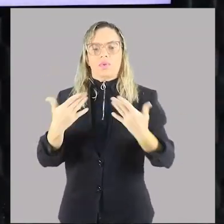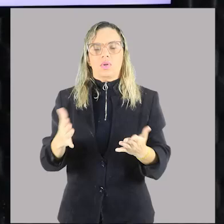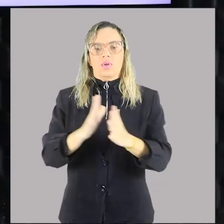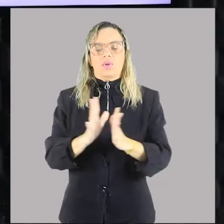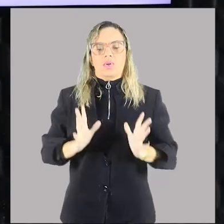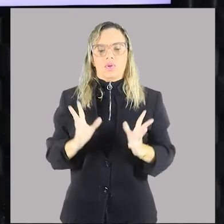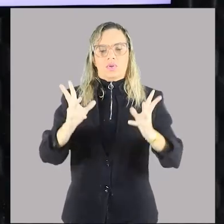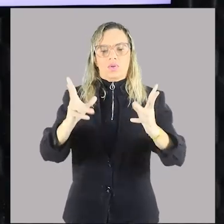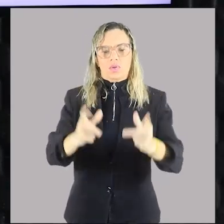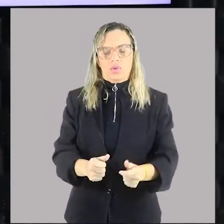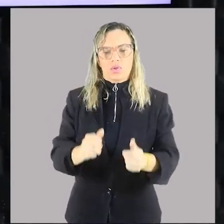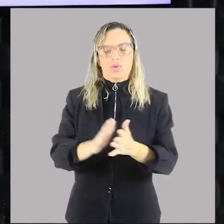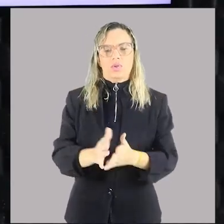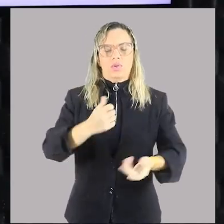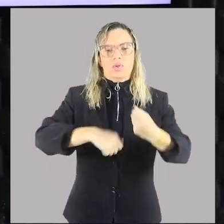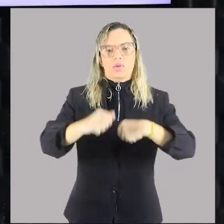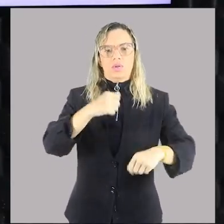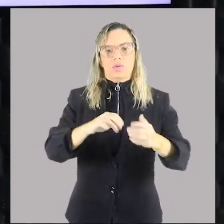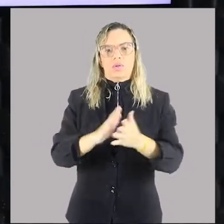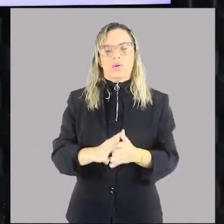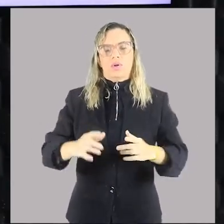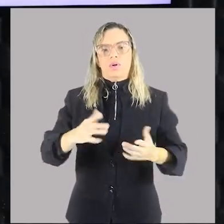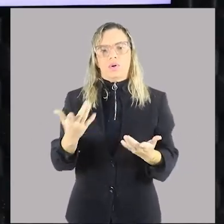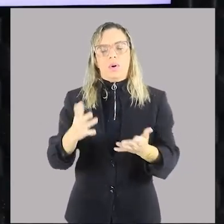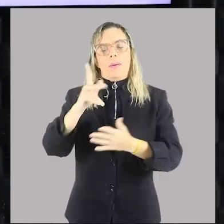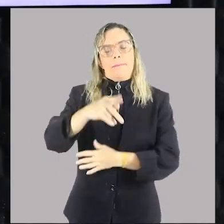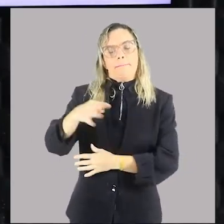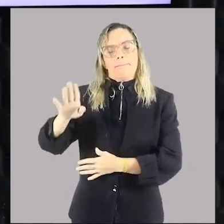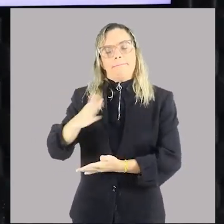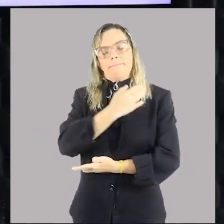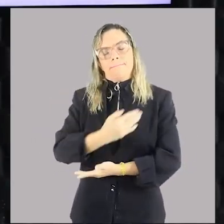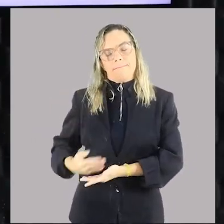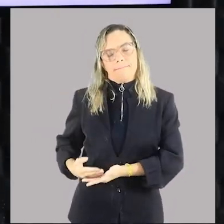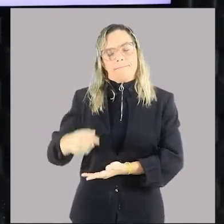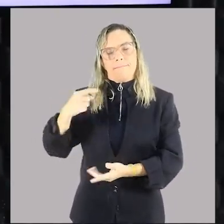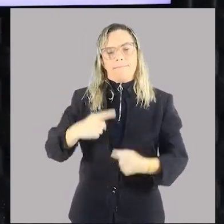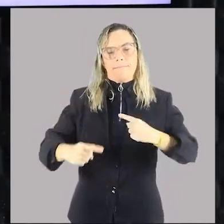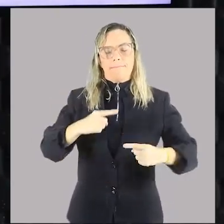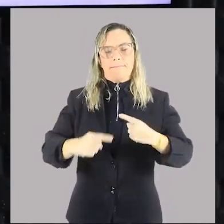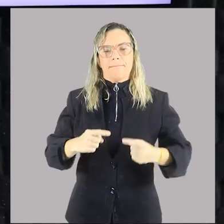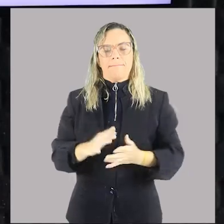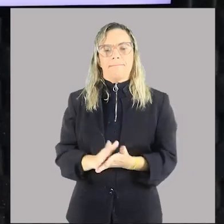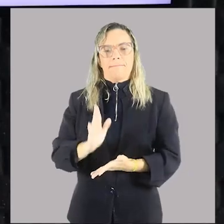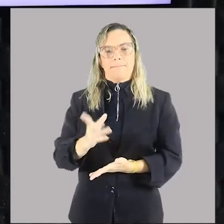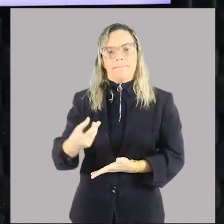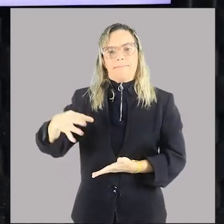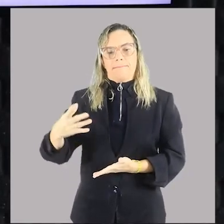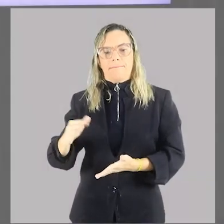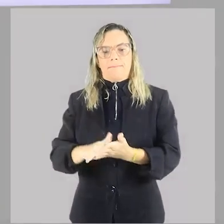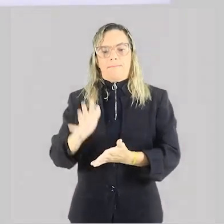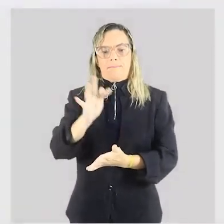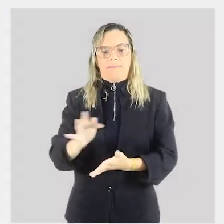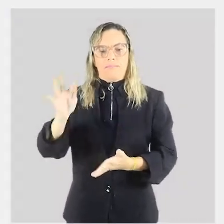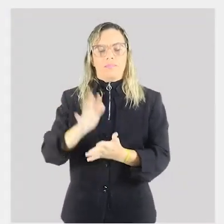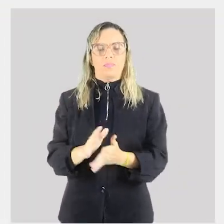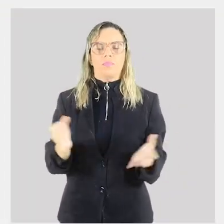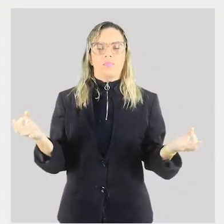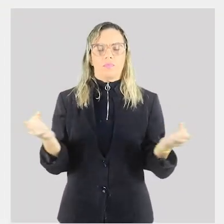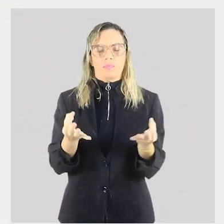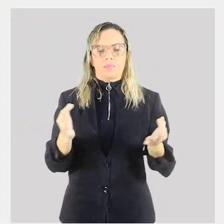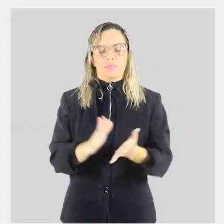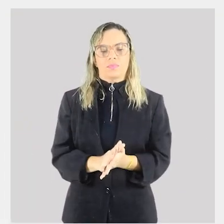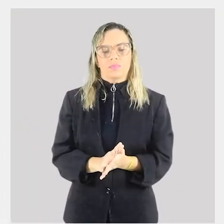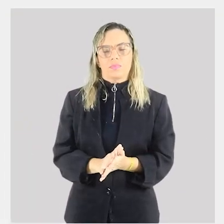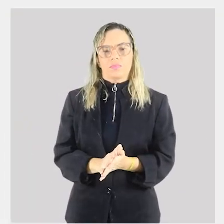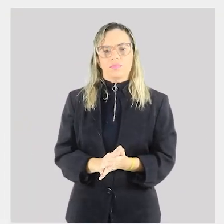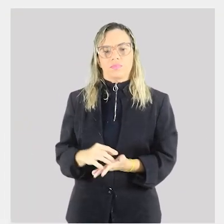pública direta e são entidades políticas, são entidades, portanto, da federação. Perfeito? Mas